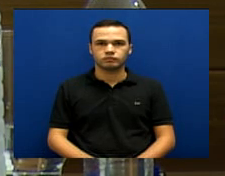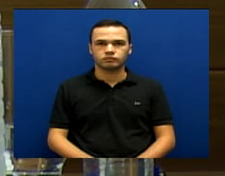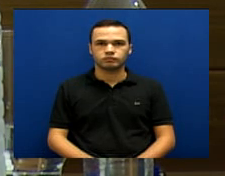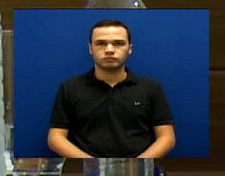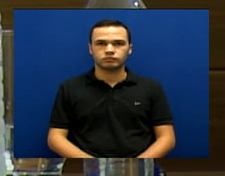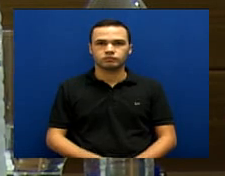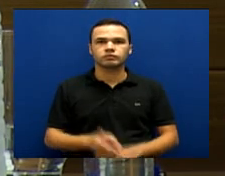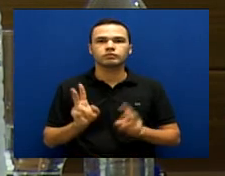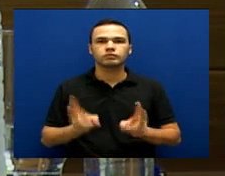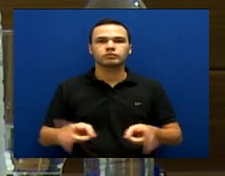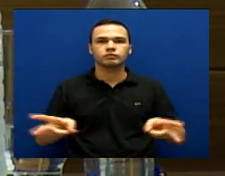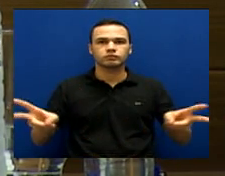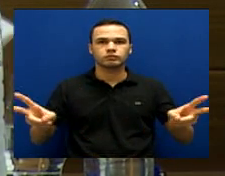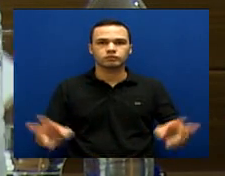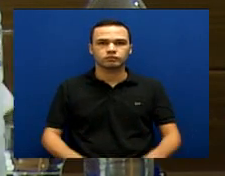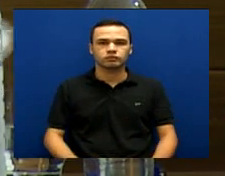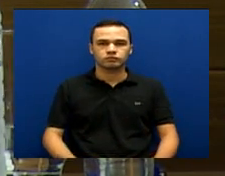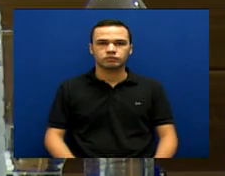conseguir